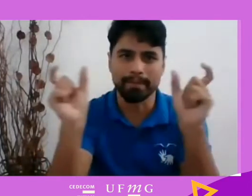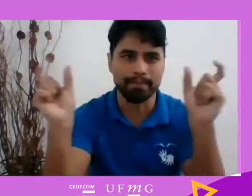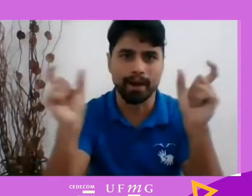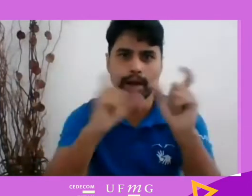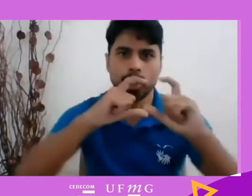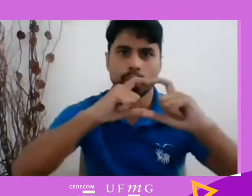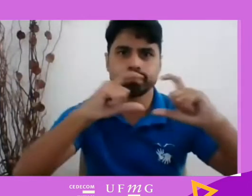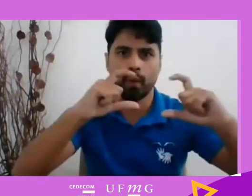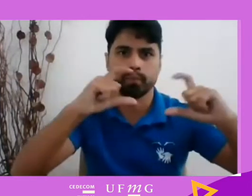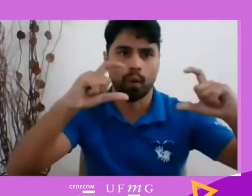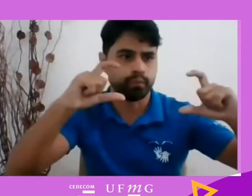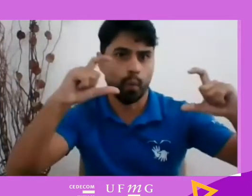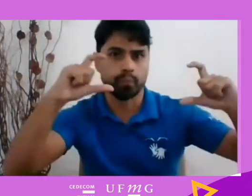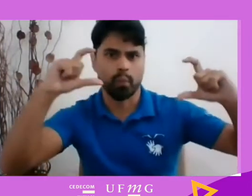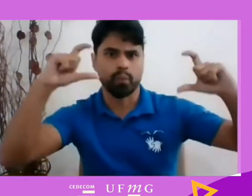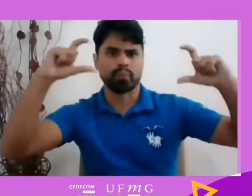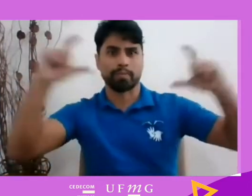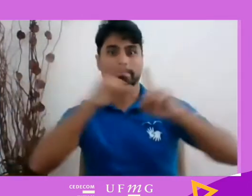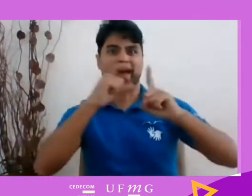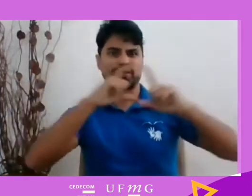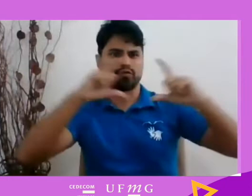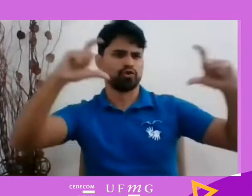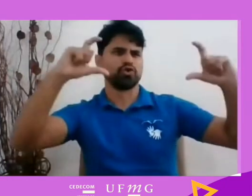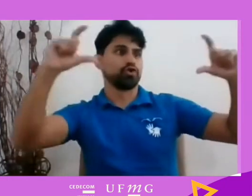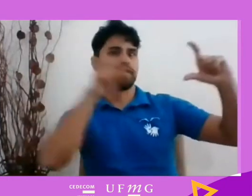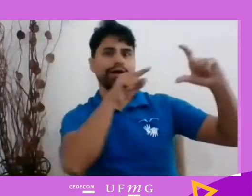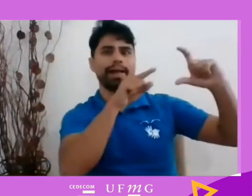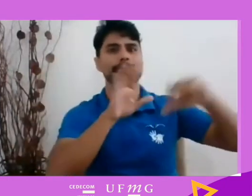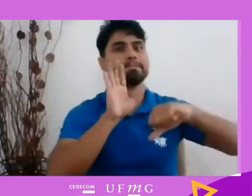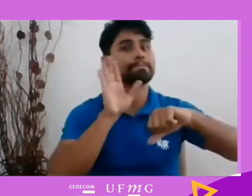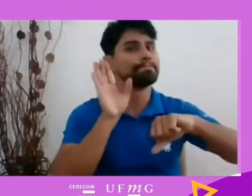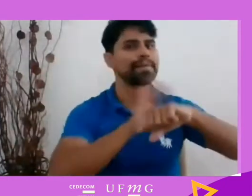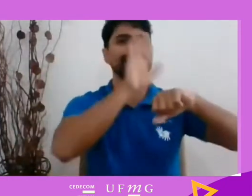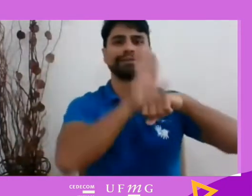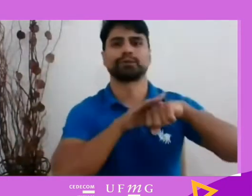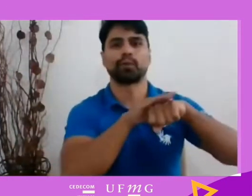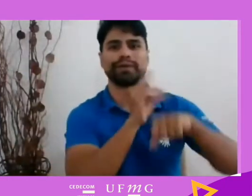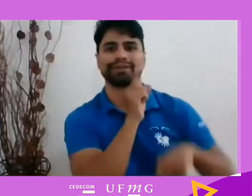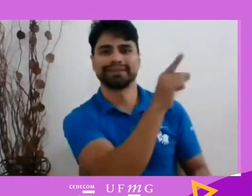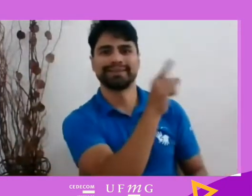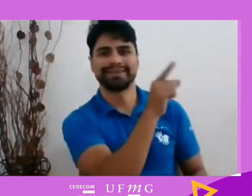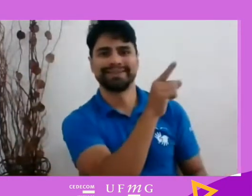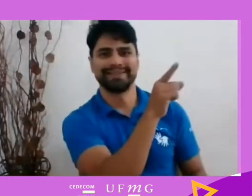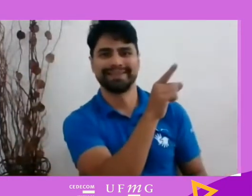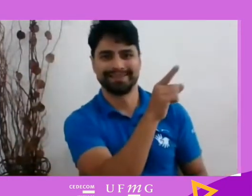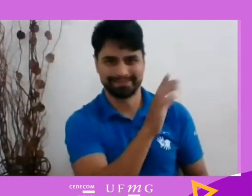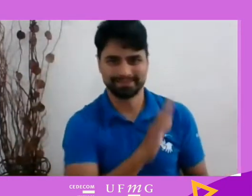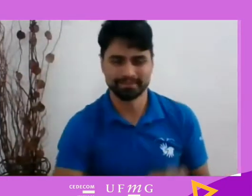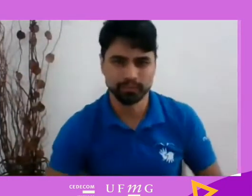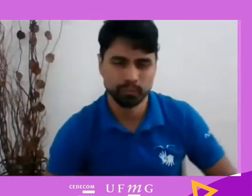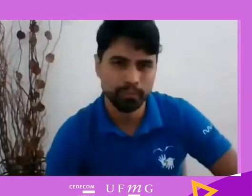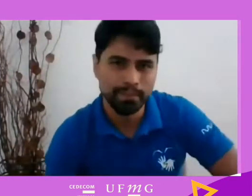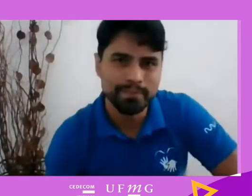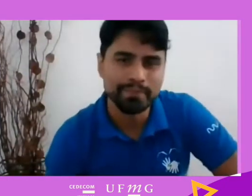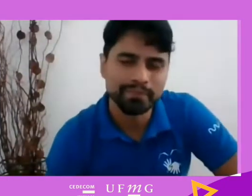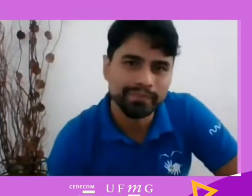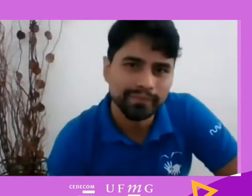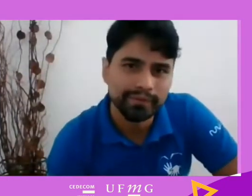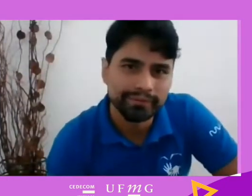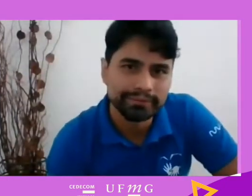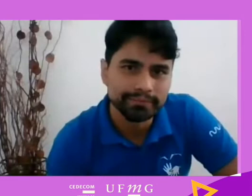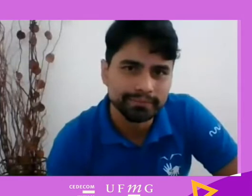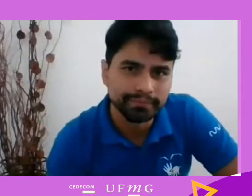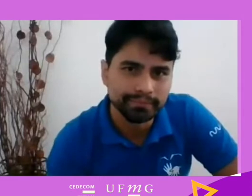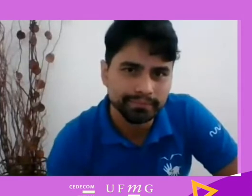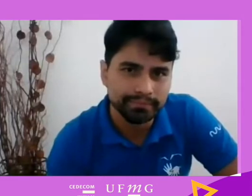XX ainda, a gente falava de um agendamento midiático, onde a imprensa, por exemplo, ela tinha o poder de pautar o que